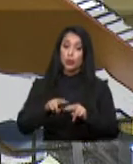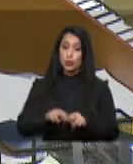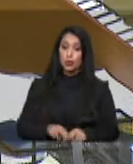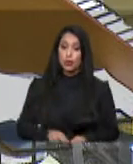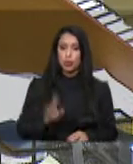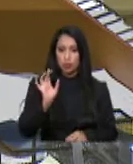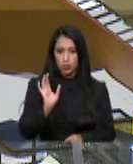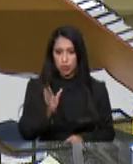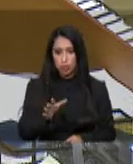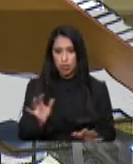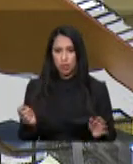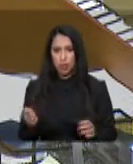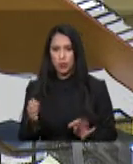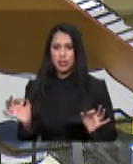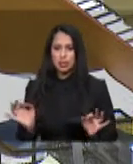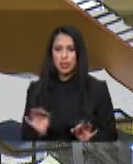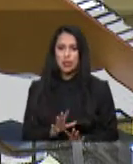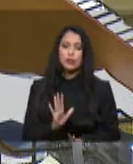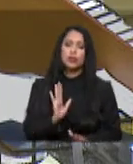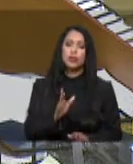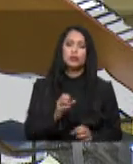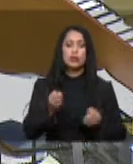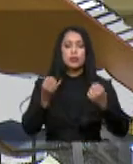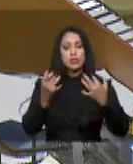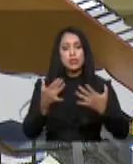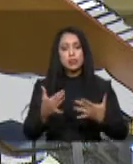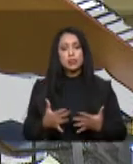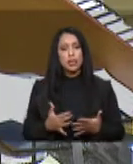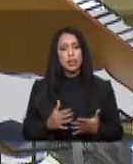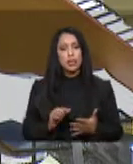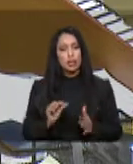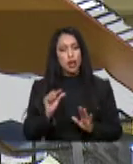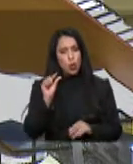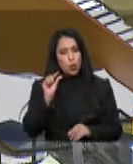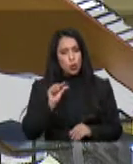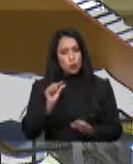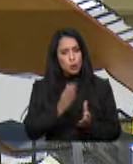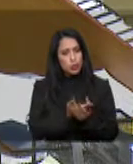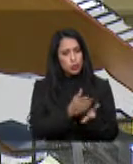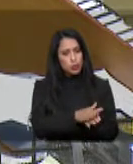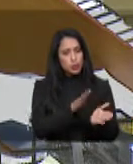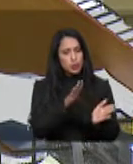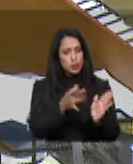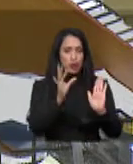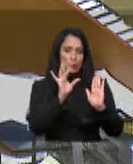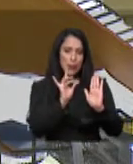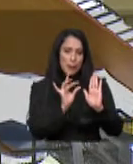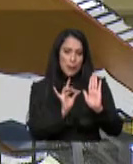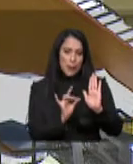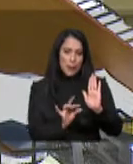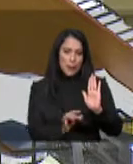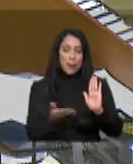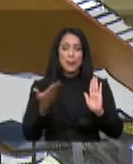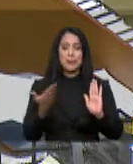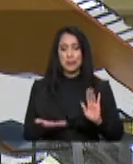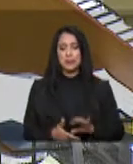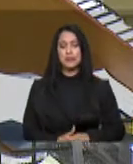já concluindo, me permitam, extrapolando um pouco o caso dos autos, tecer algumas